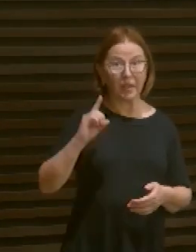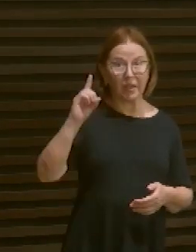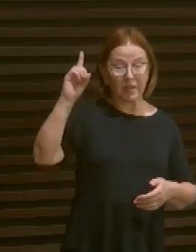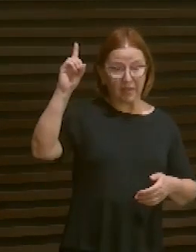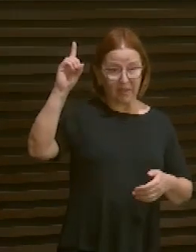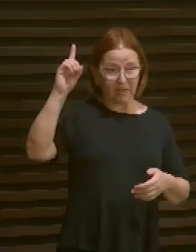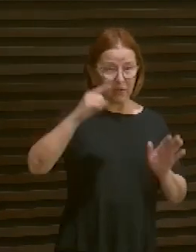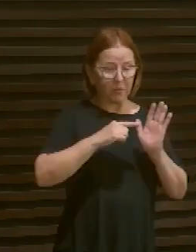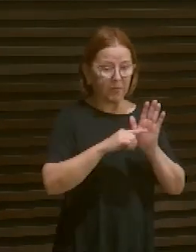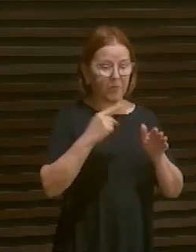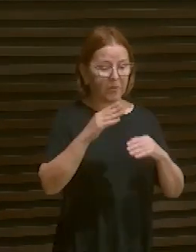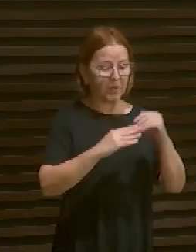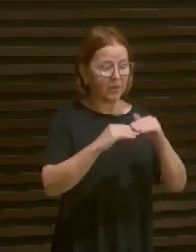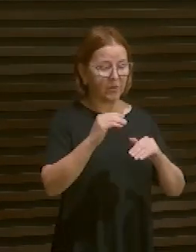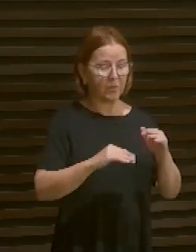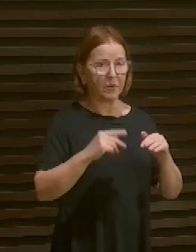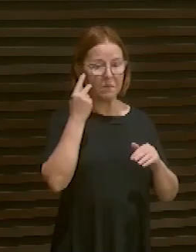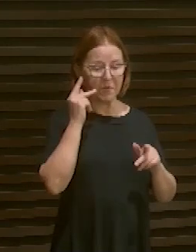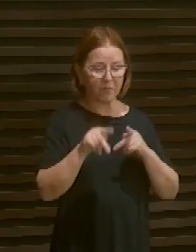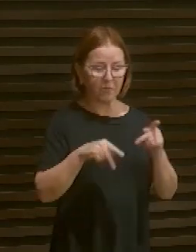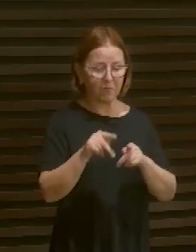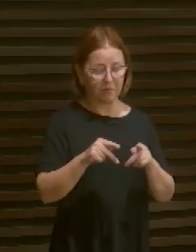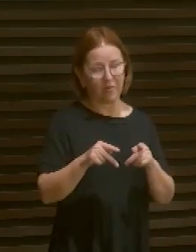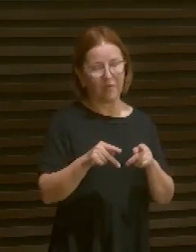povo de Israel, mas os seus caminhos a